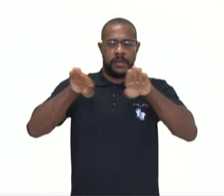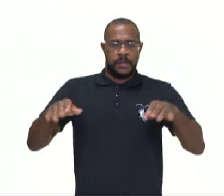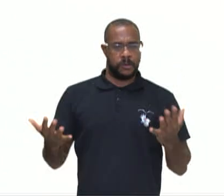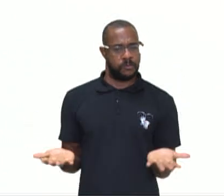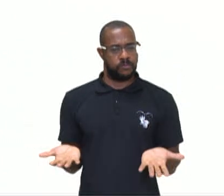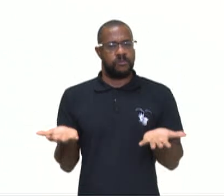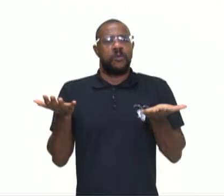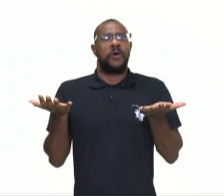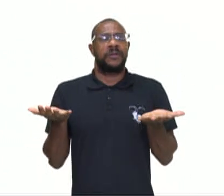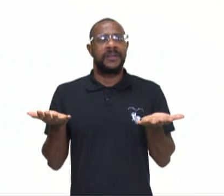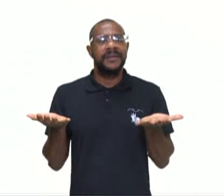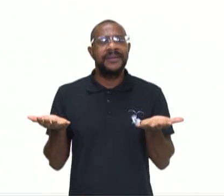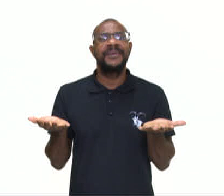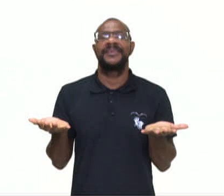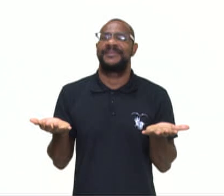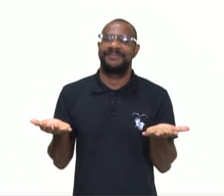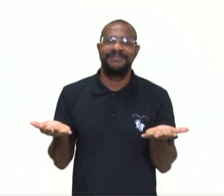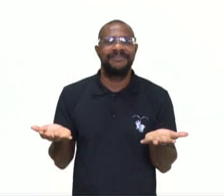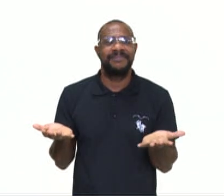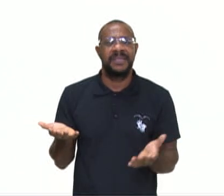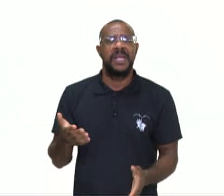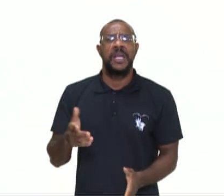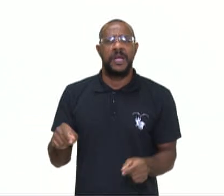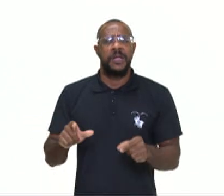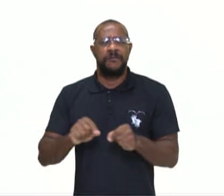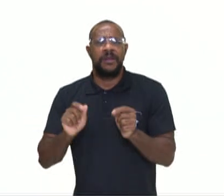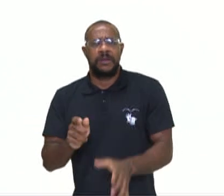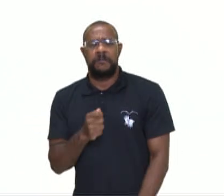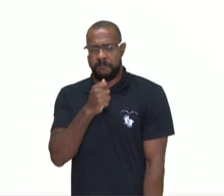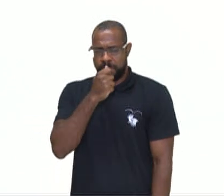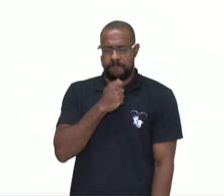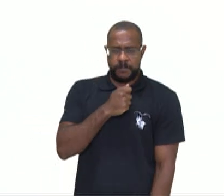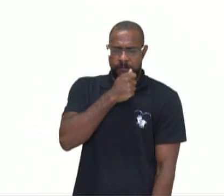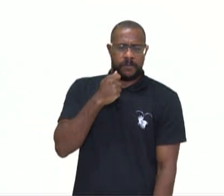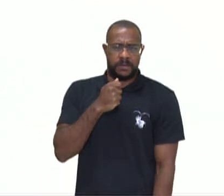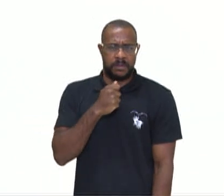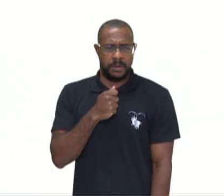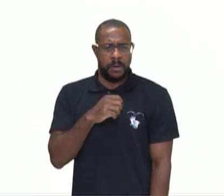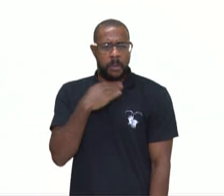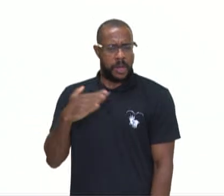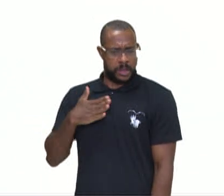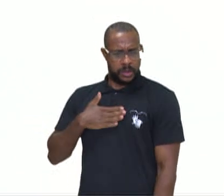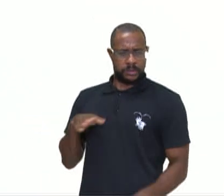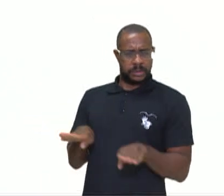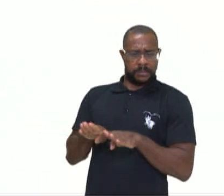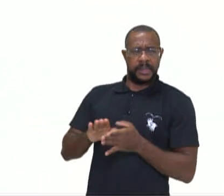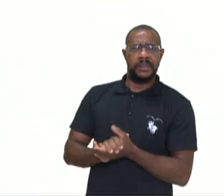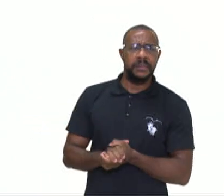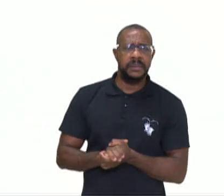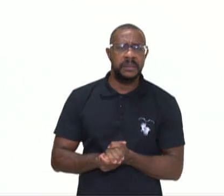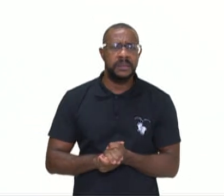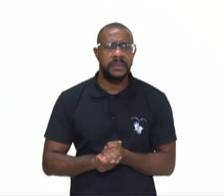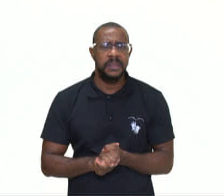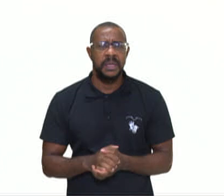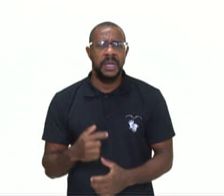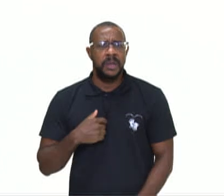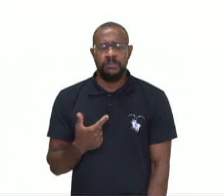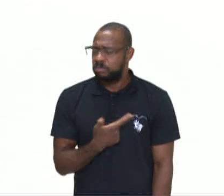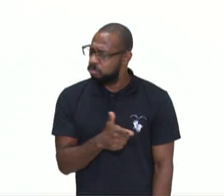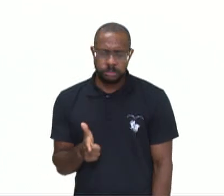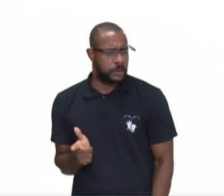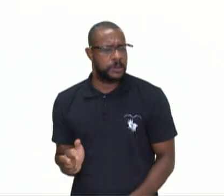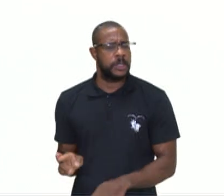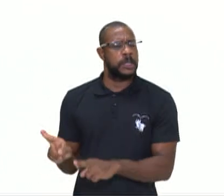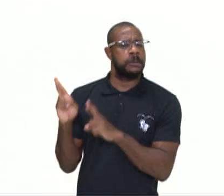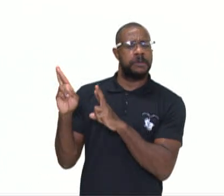Porém, se ainda é pequeno o sacrifício, morra eu também. Caia eu também sem esperança,